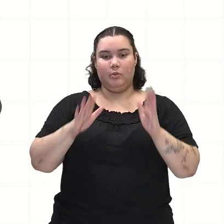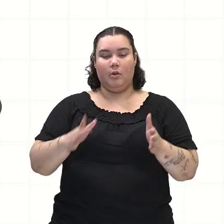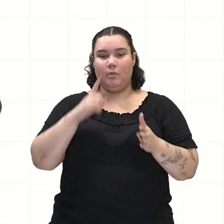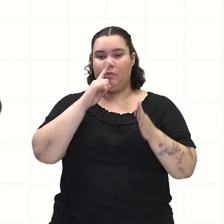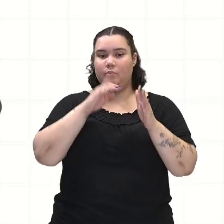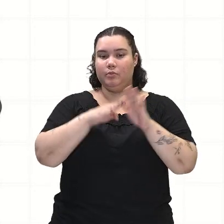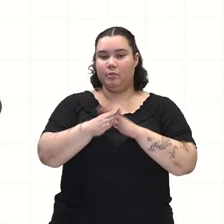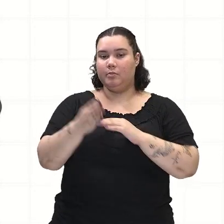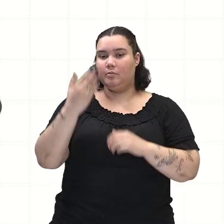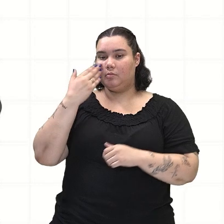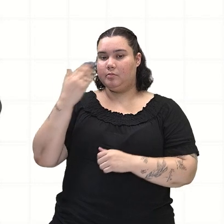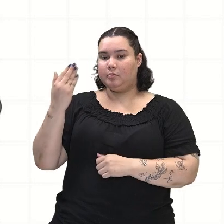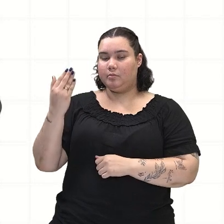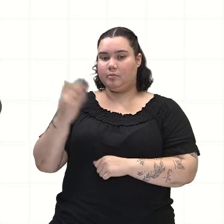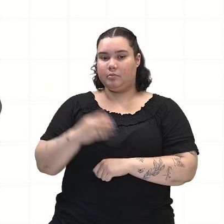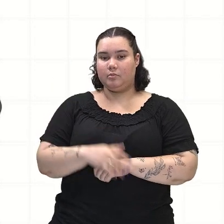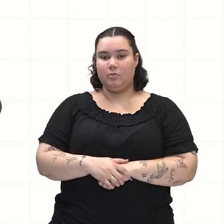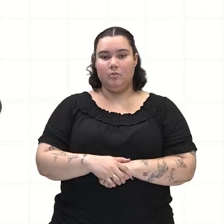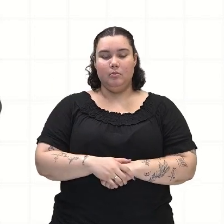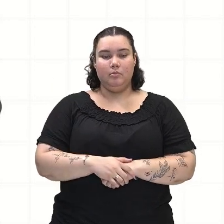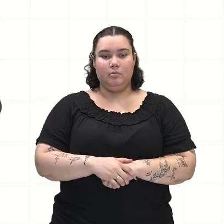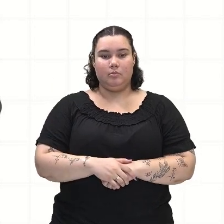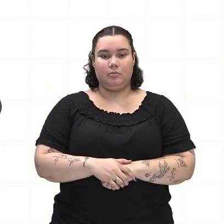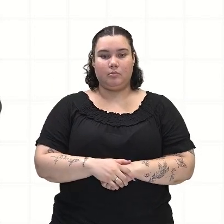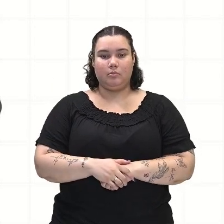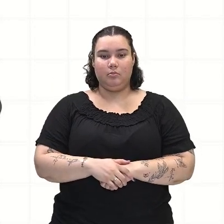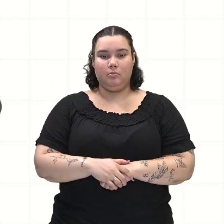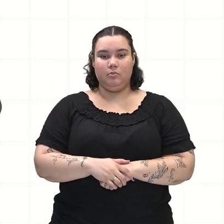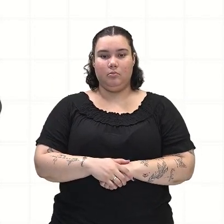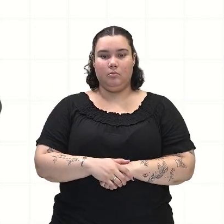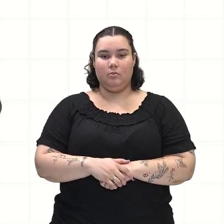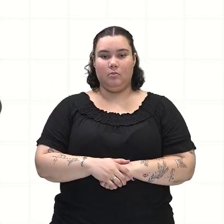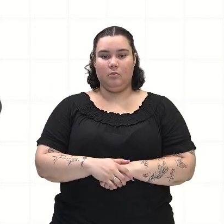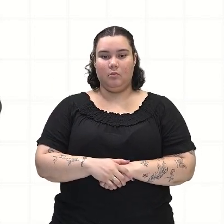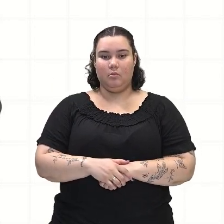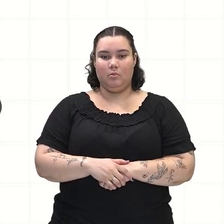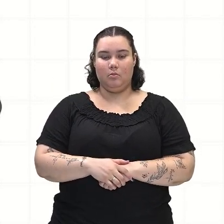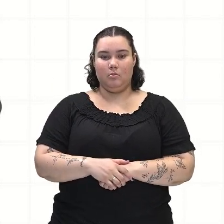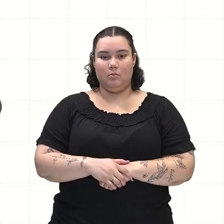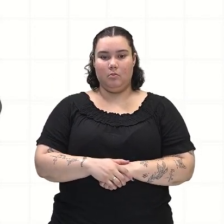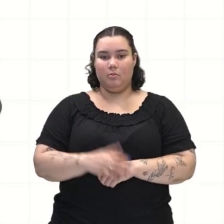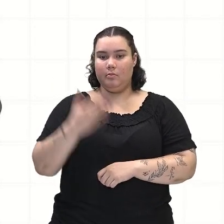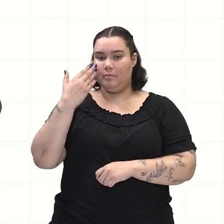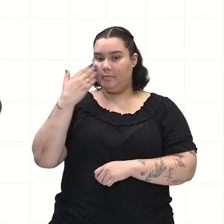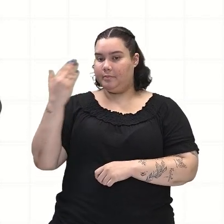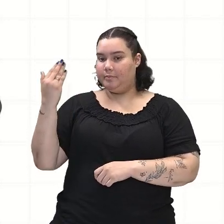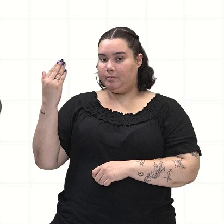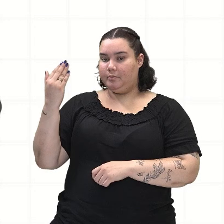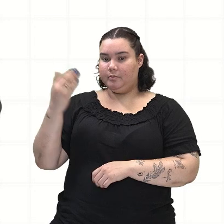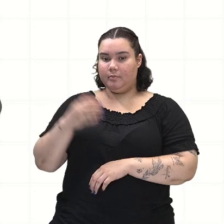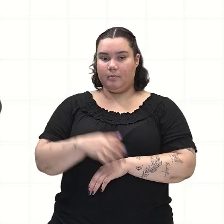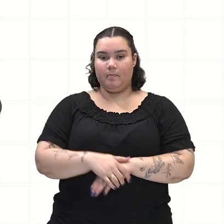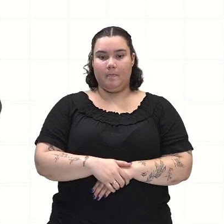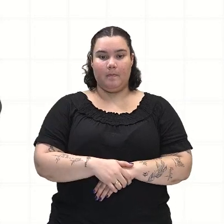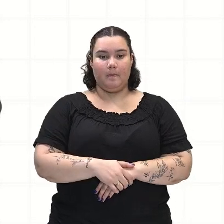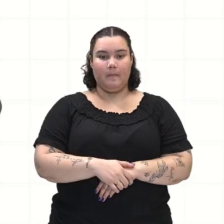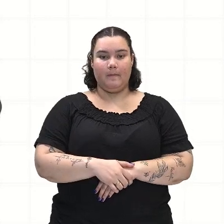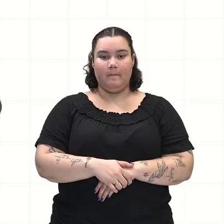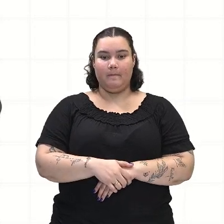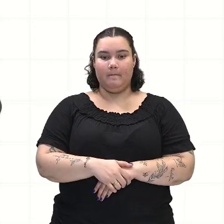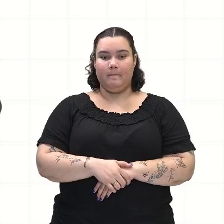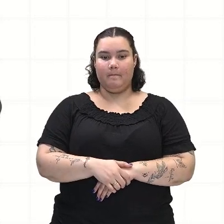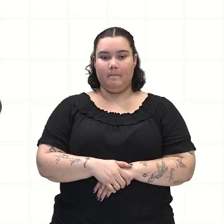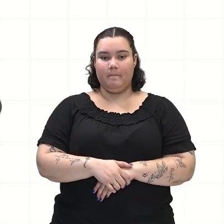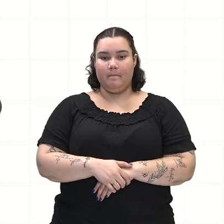né? A trabalhar, né? Ele vai ter esse formato aqui, só que ele vai